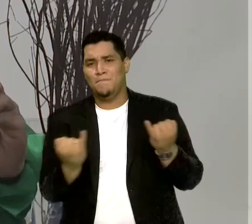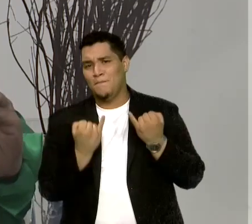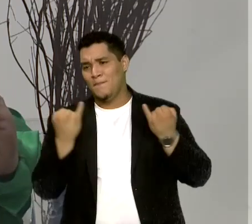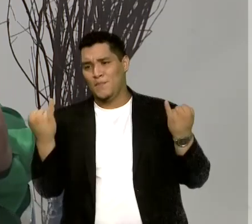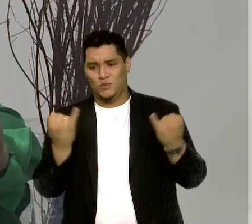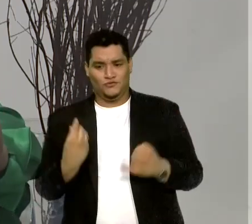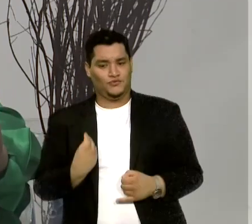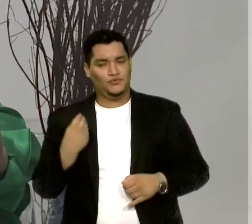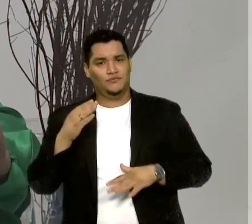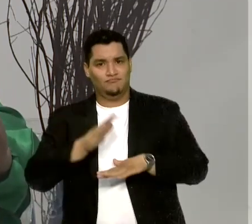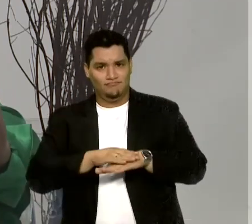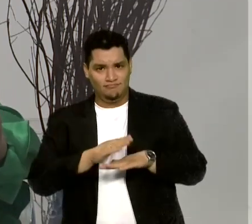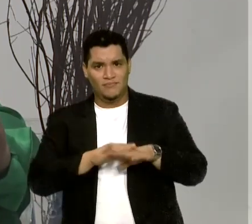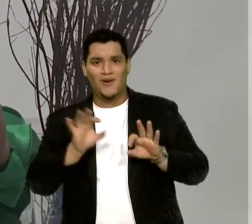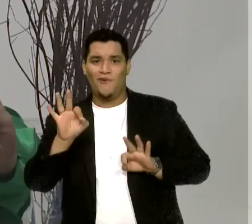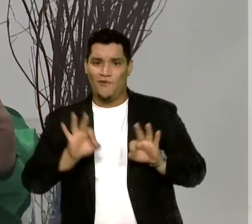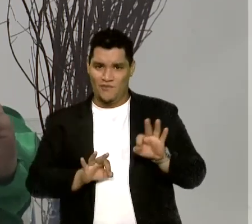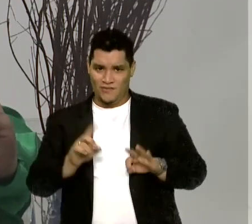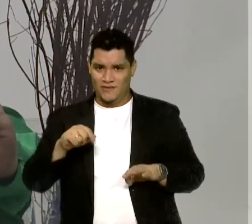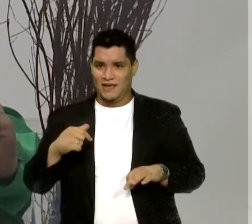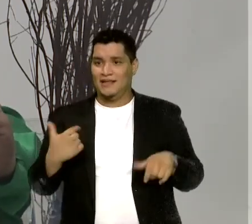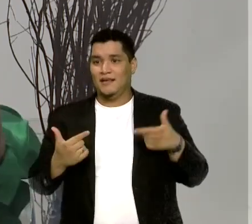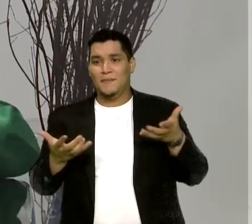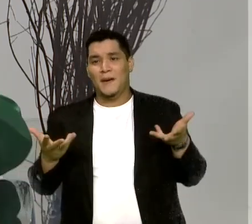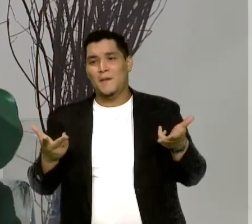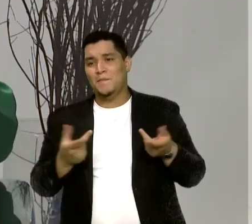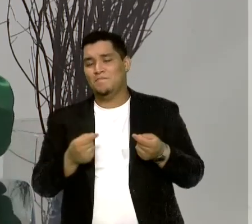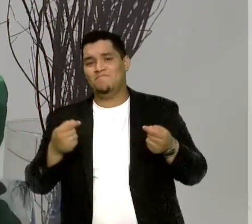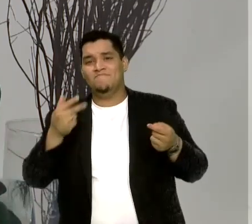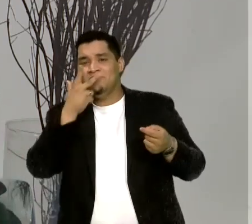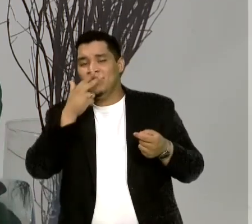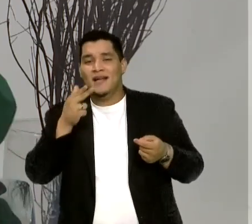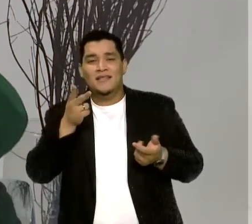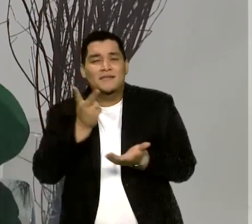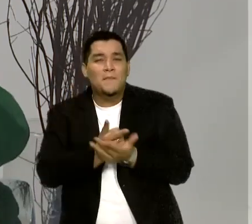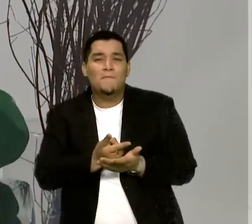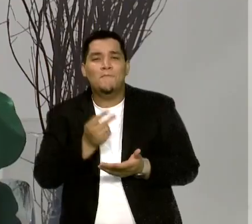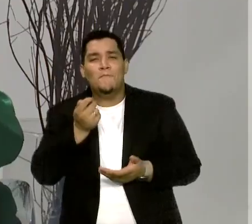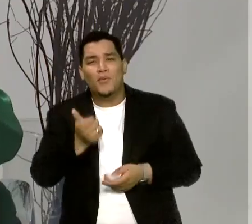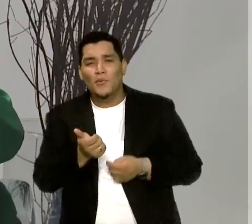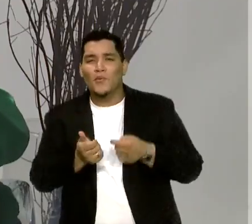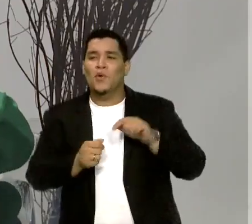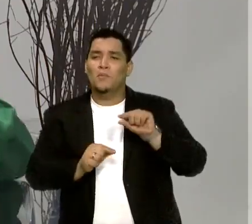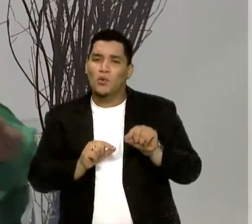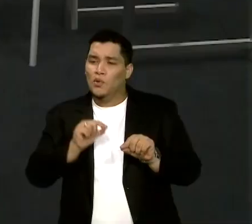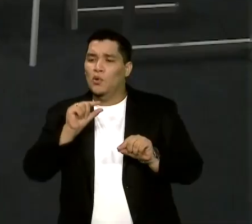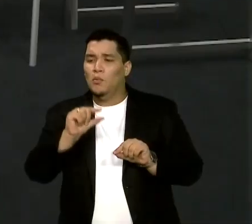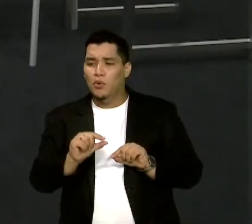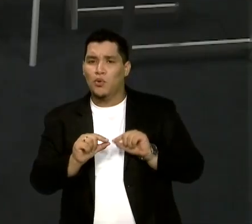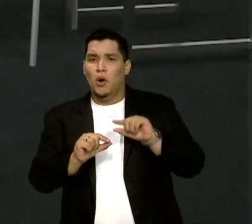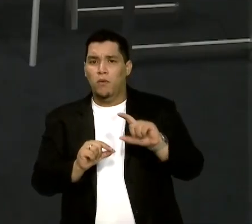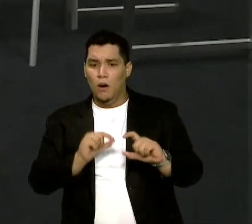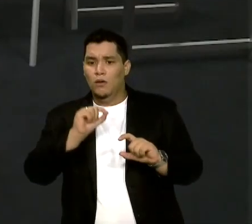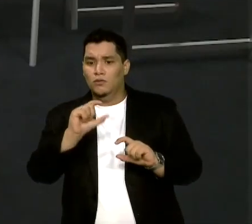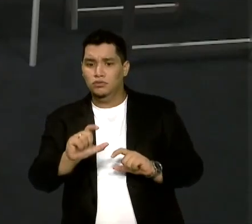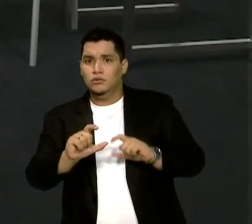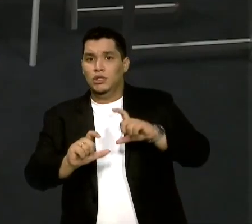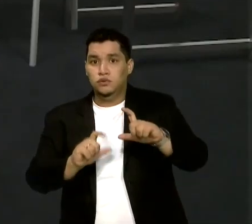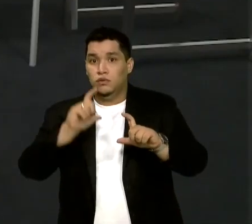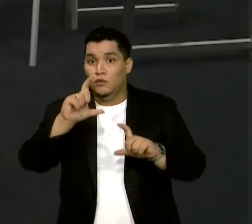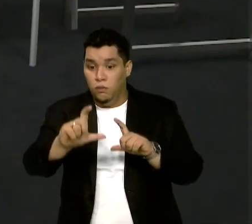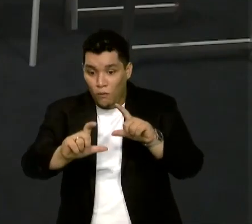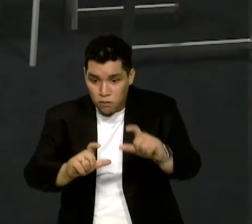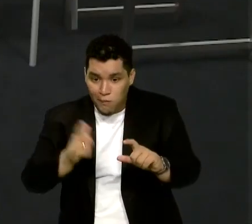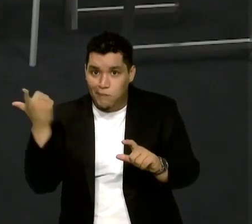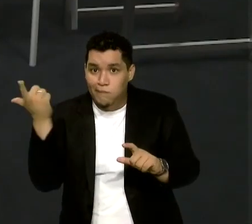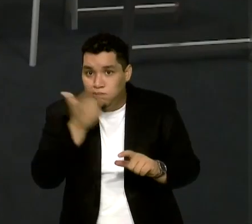é como a formiguinha, né? Que vai carregando aquela folha pesada, tá ali sozinha, mas de repente chegam outras,